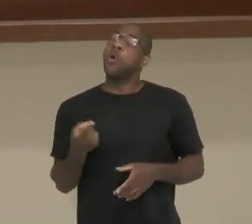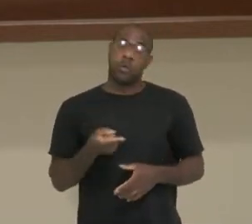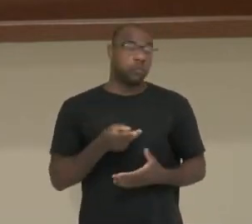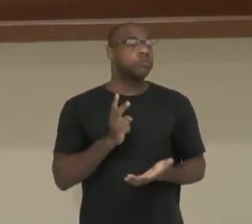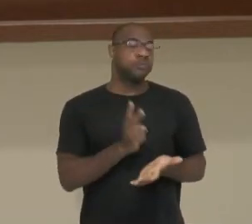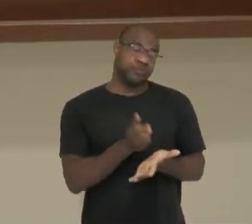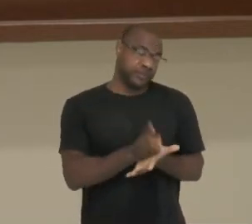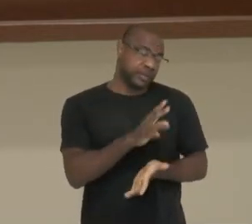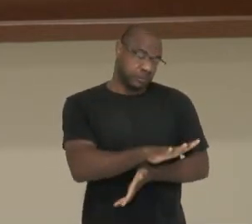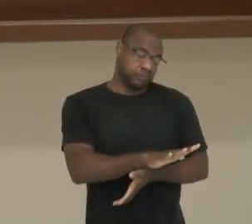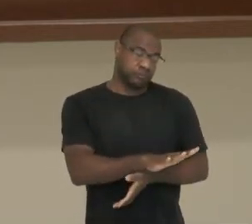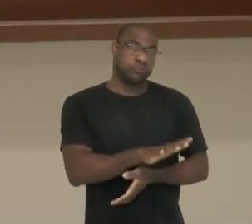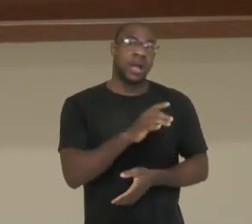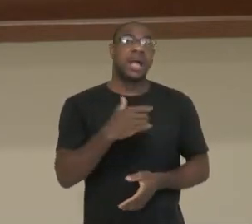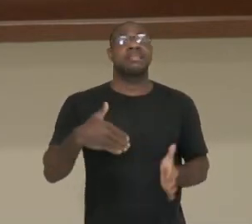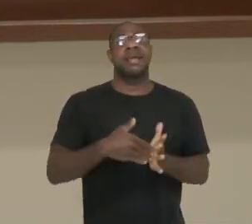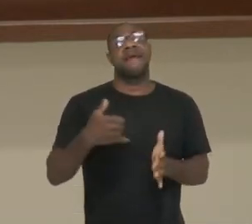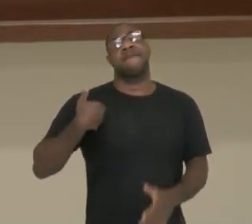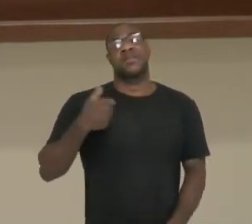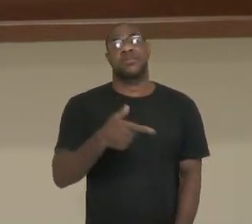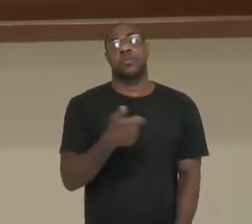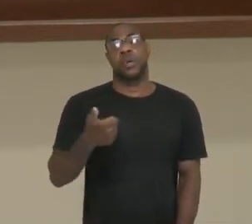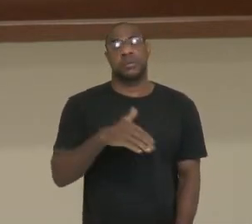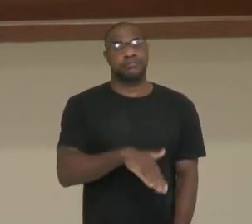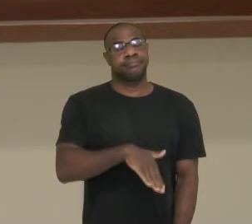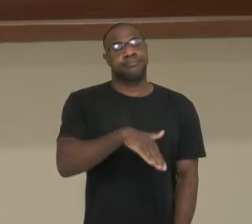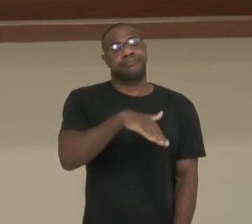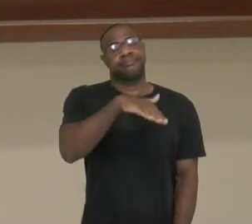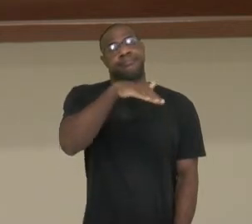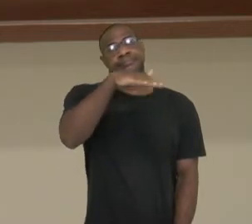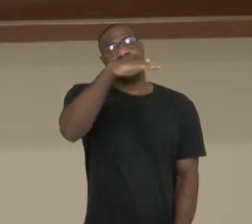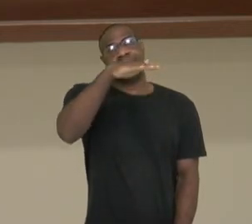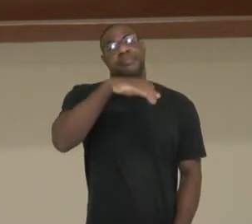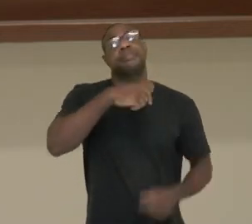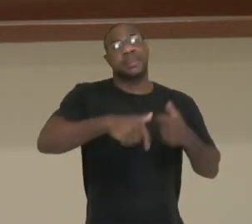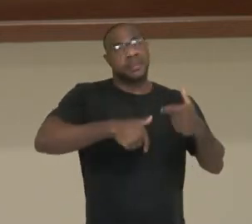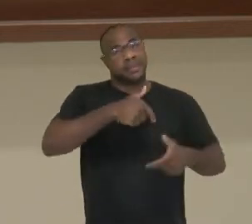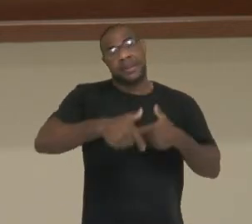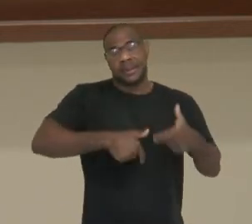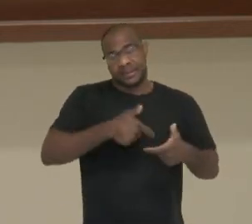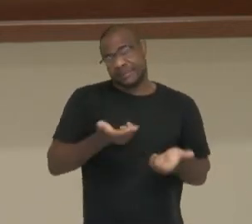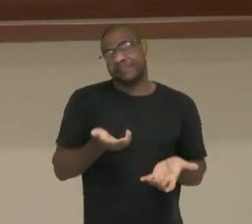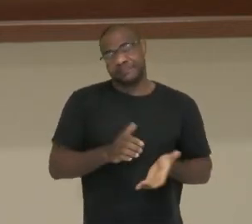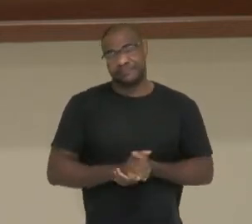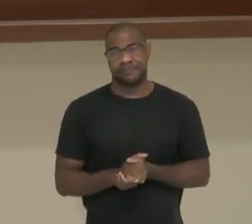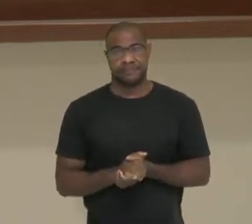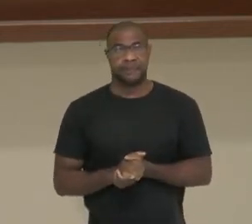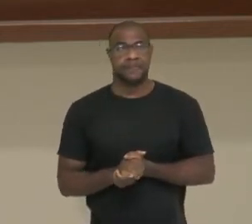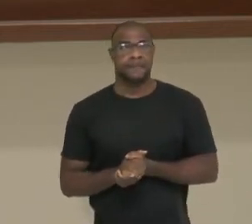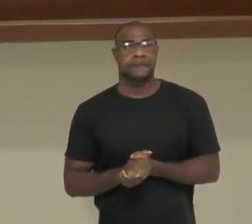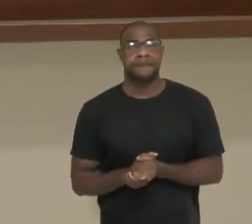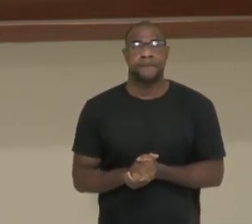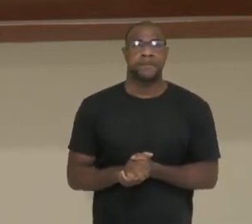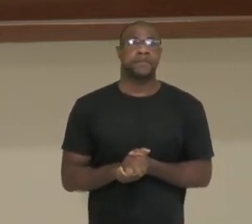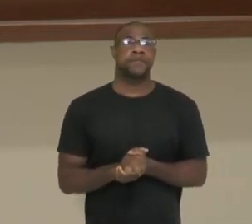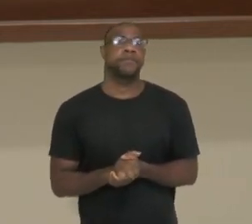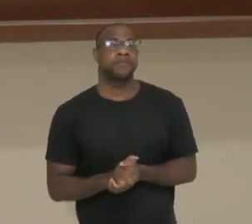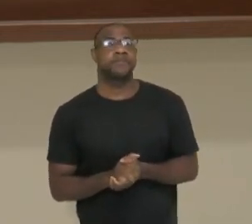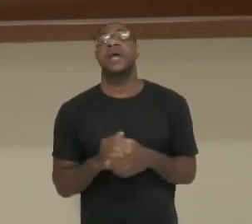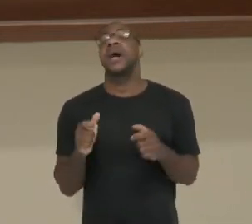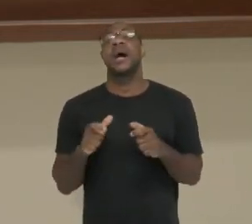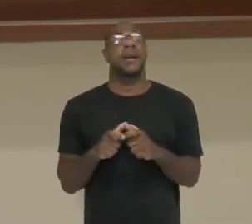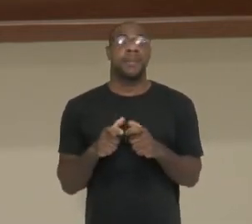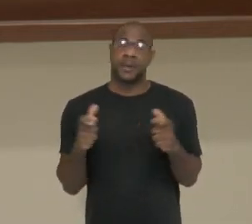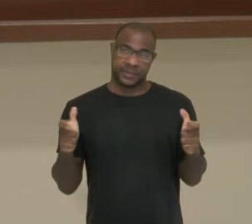anos de idade essa criança, né, que já havia crescido, sobre o seu poder ali com o trabalho escravo. A maioria